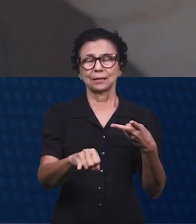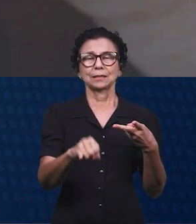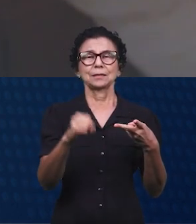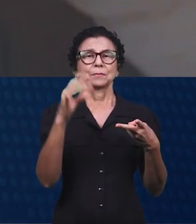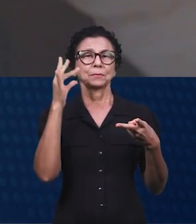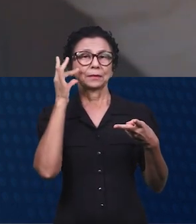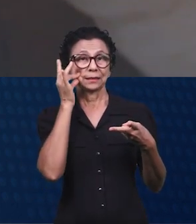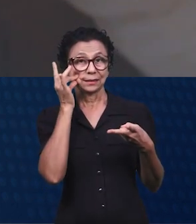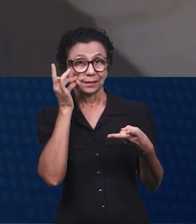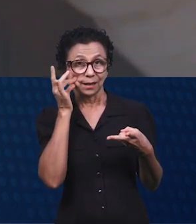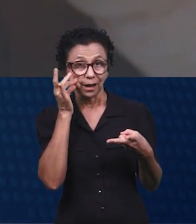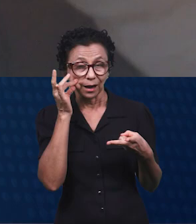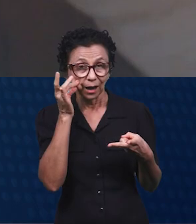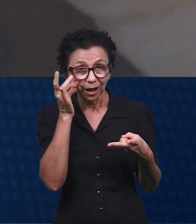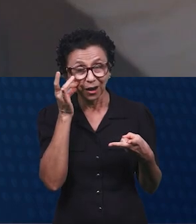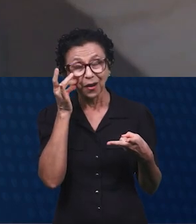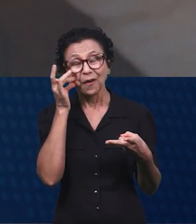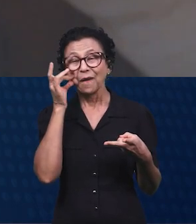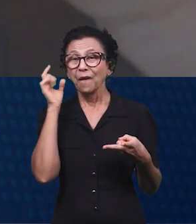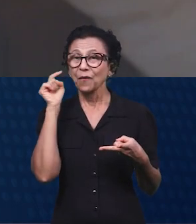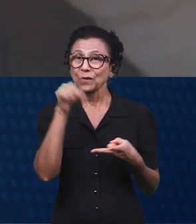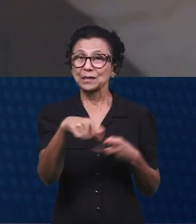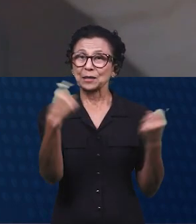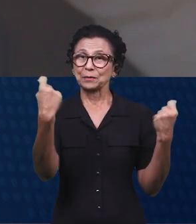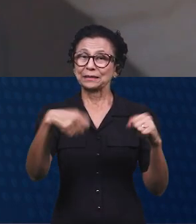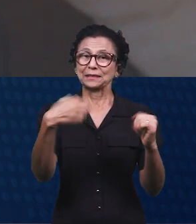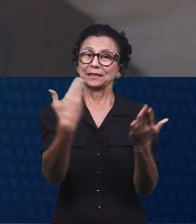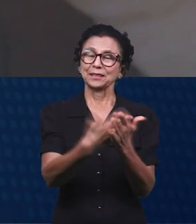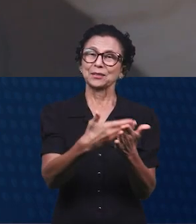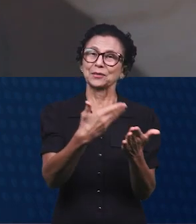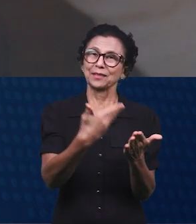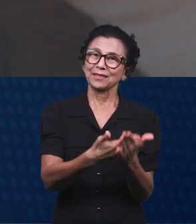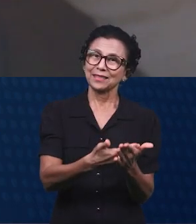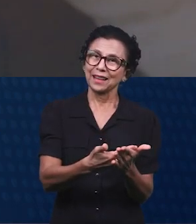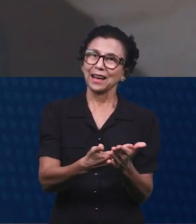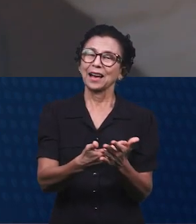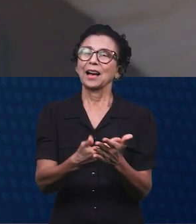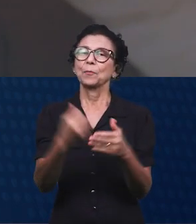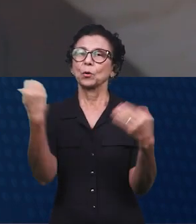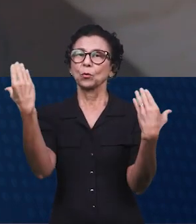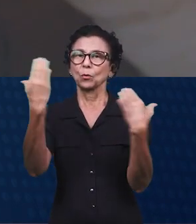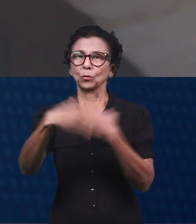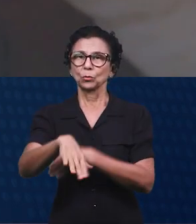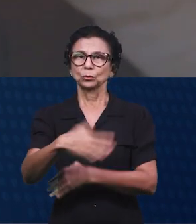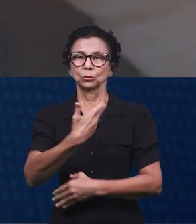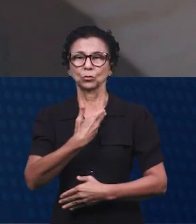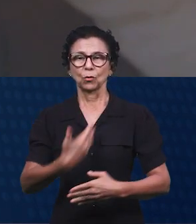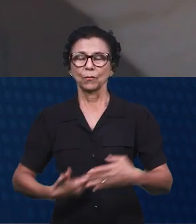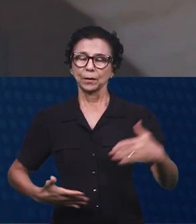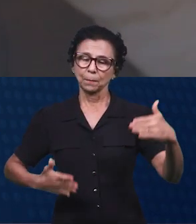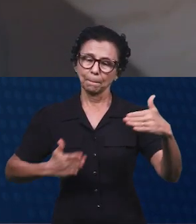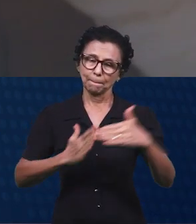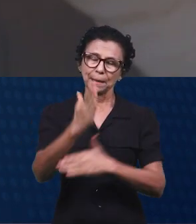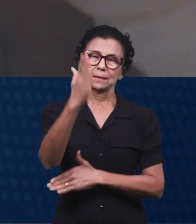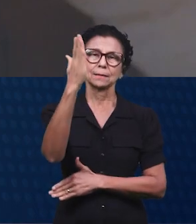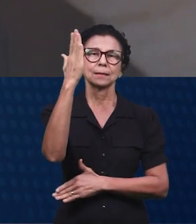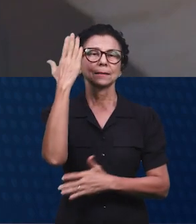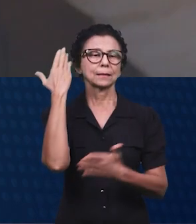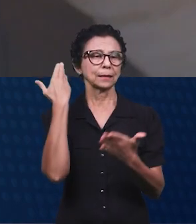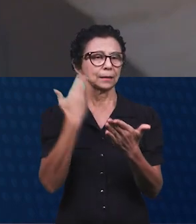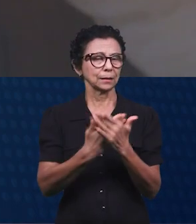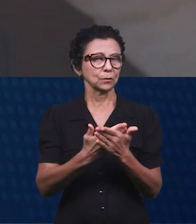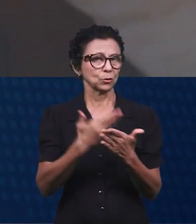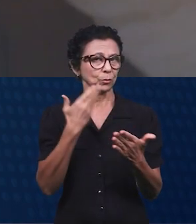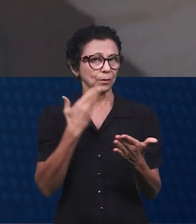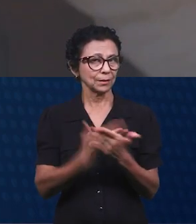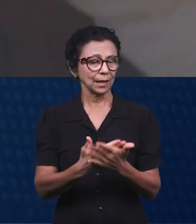online, ou seja presencial, você precisa estudar. Para ser aprovado em um concurso público hoje no Brasil, você